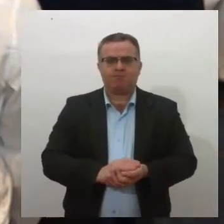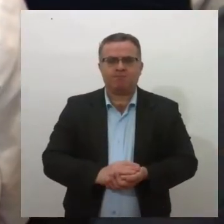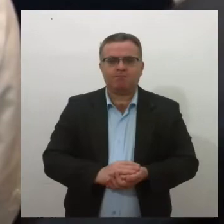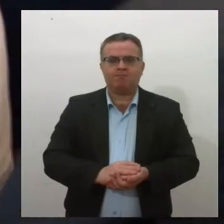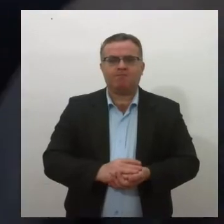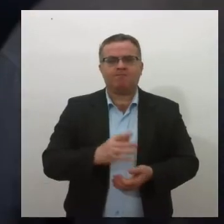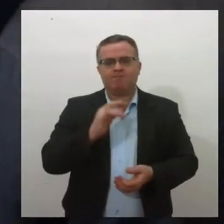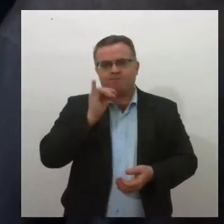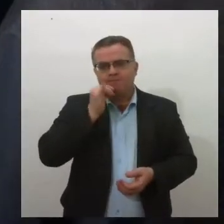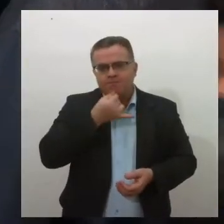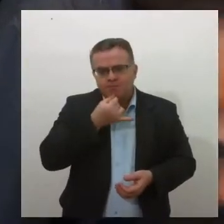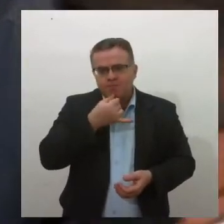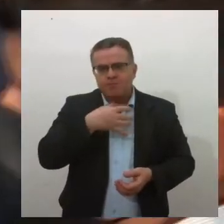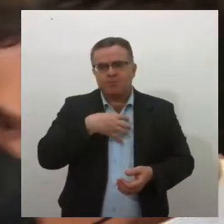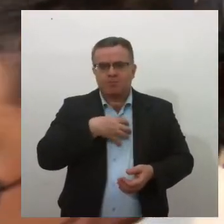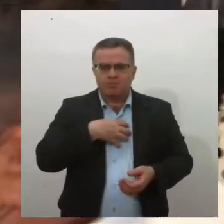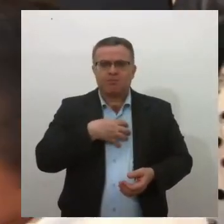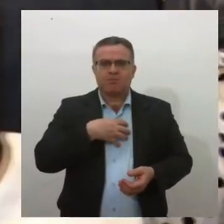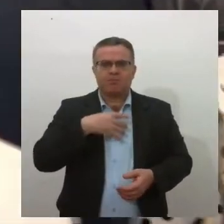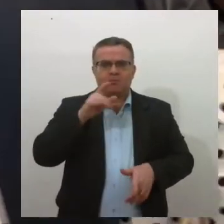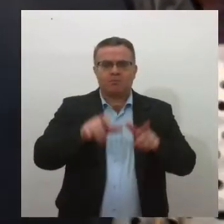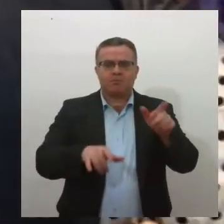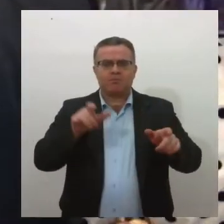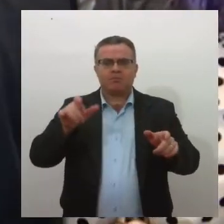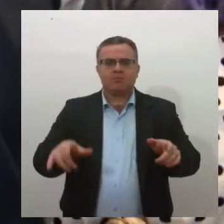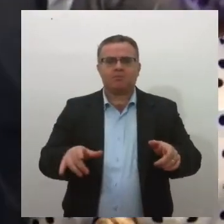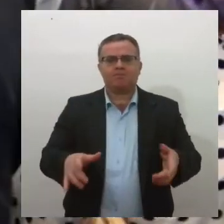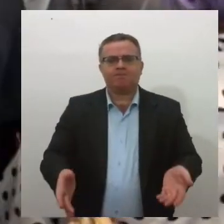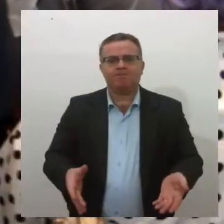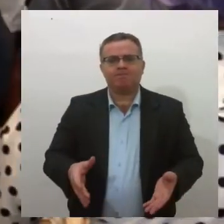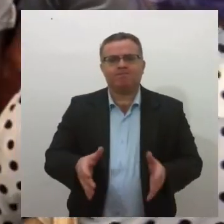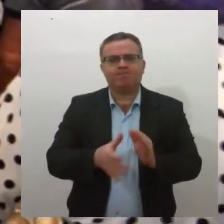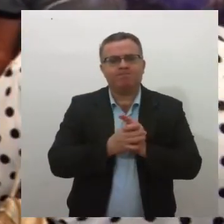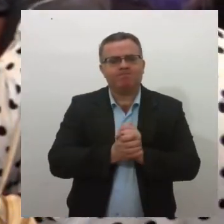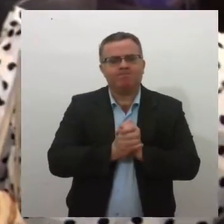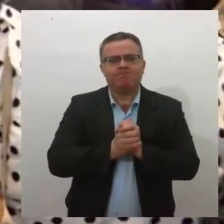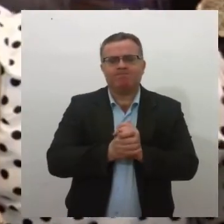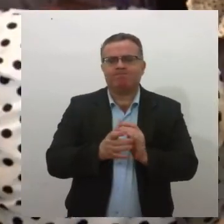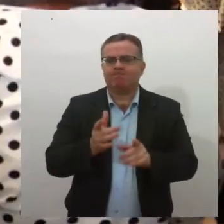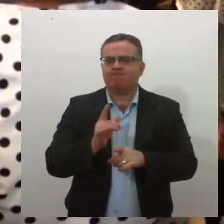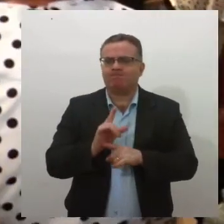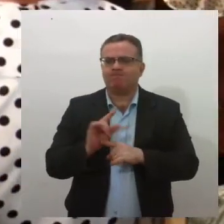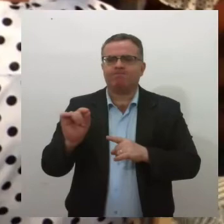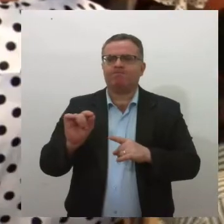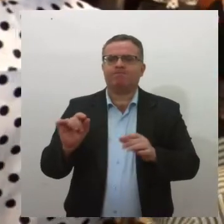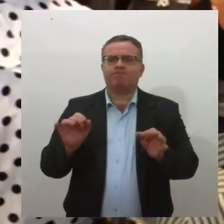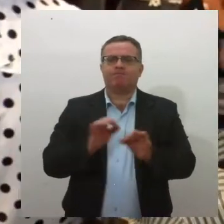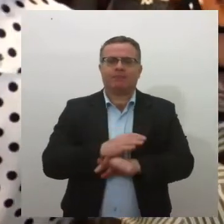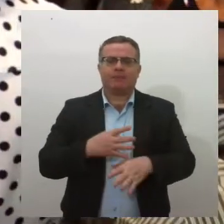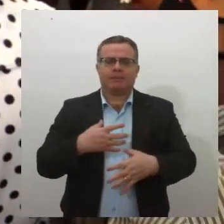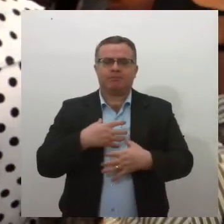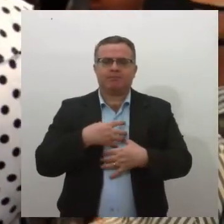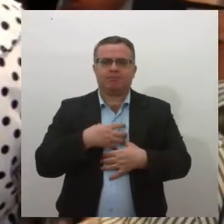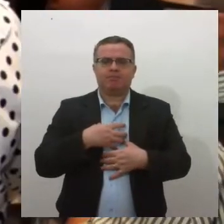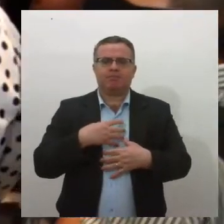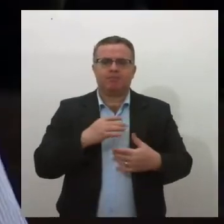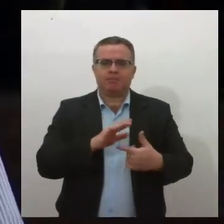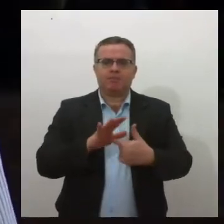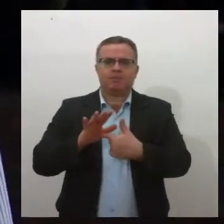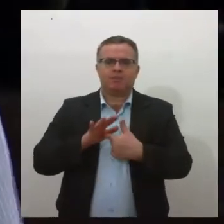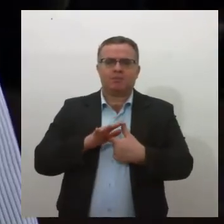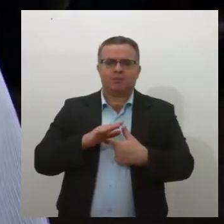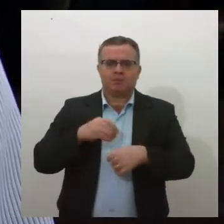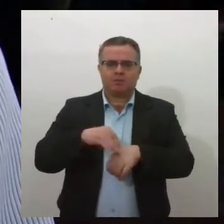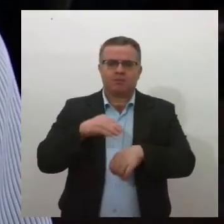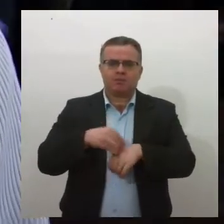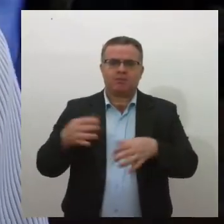muita tristeza, as pessoas se despediam do homem que, por onde passou, deixou um importante legado.